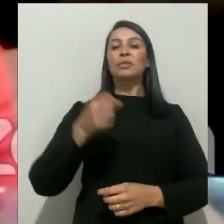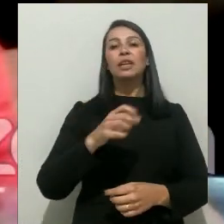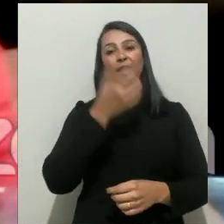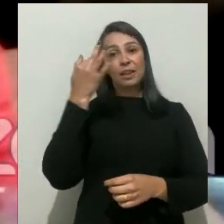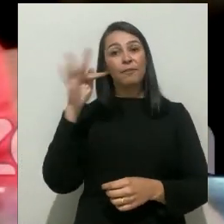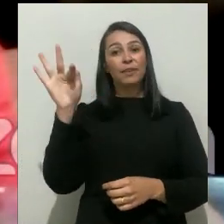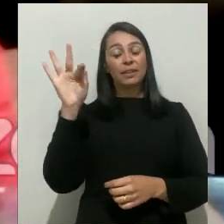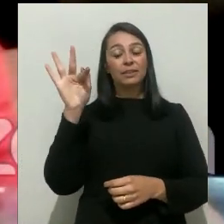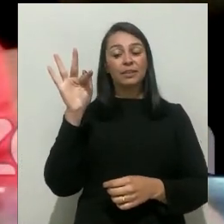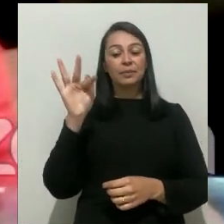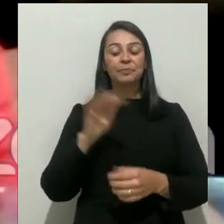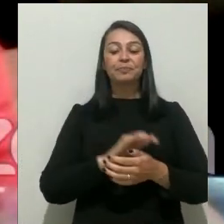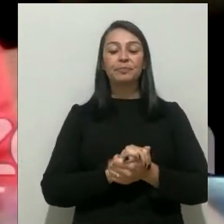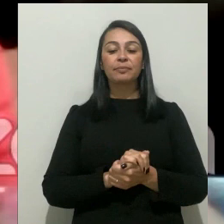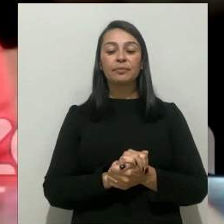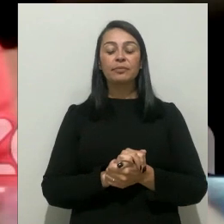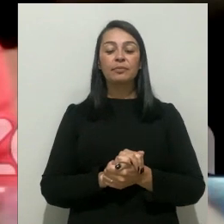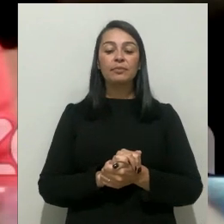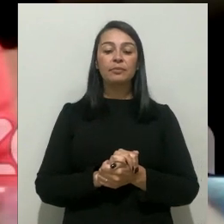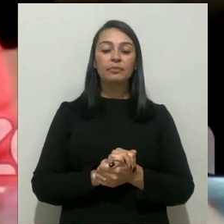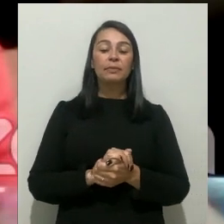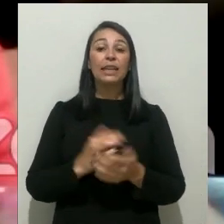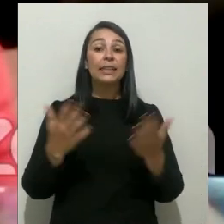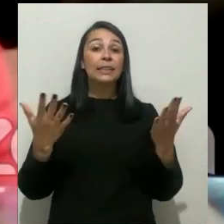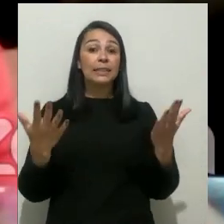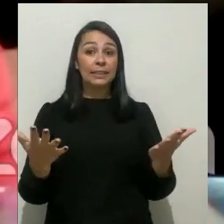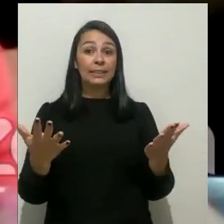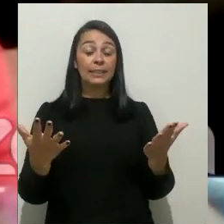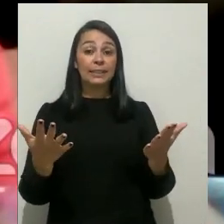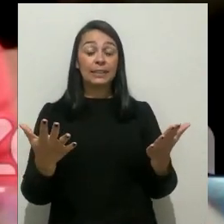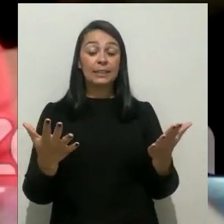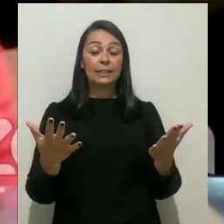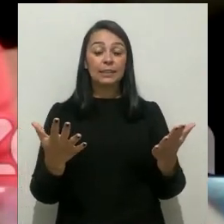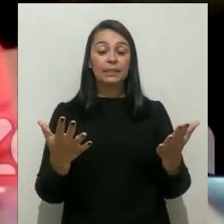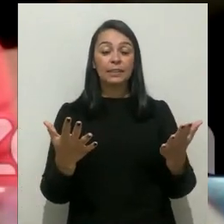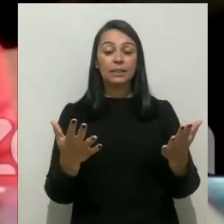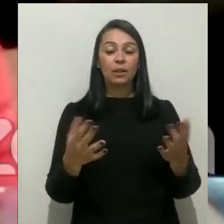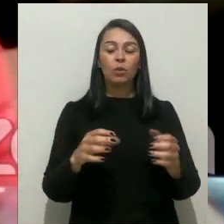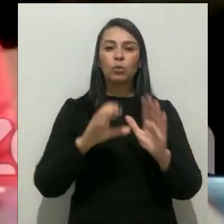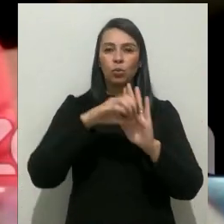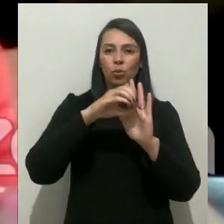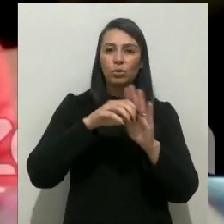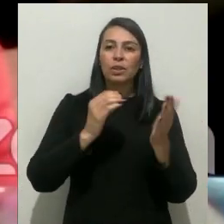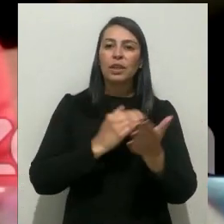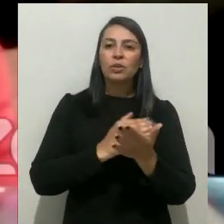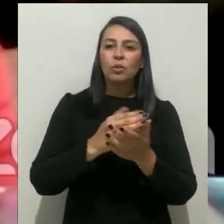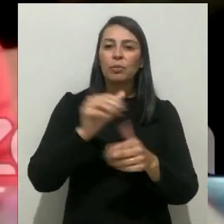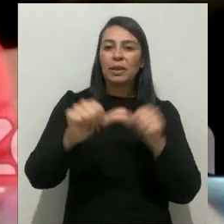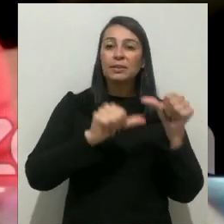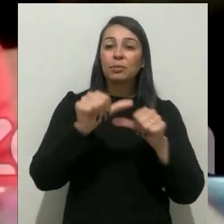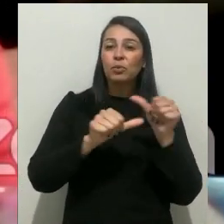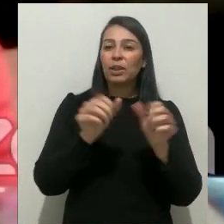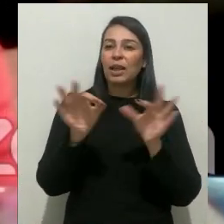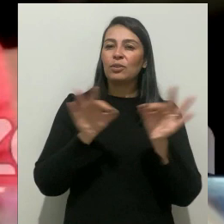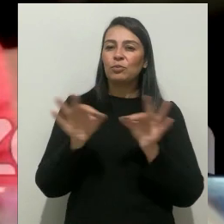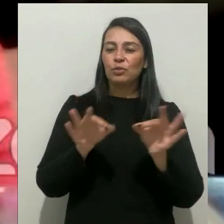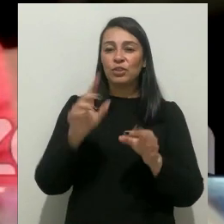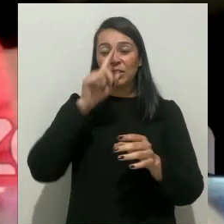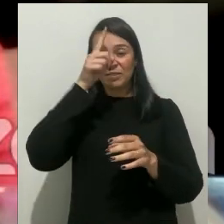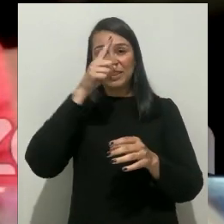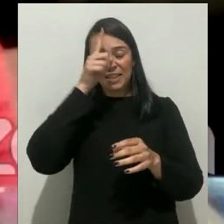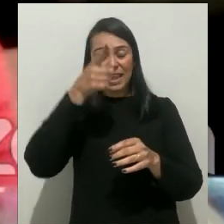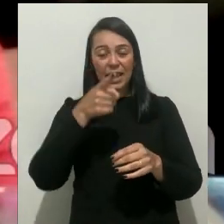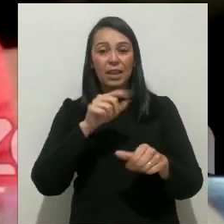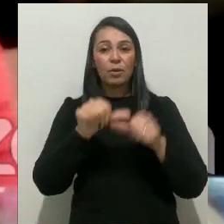essa perspectiva construtiva, então, no conceito projetual, ele começa a mudar de ideia, né,